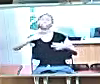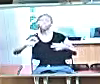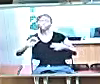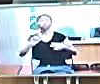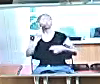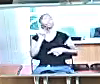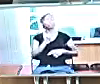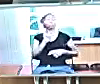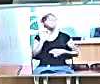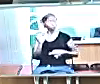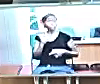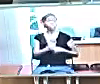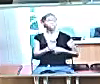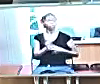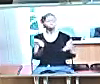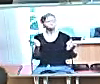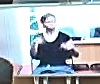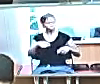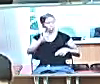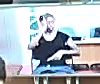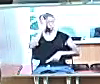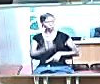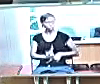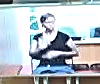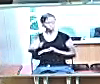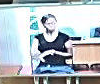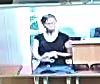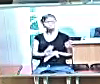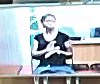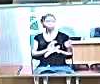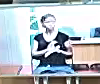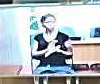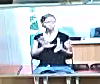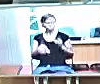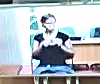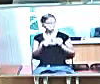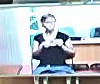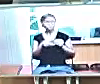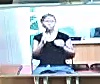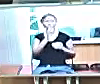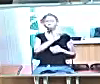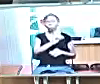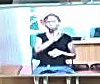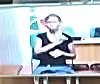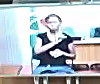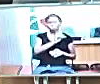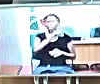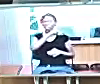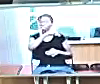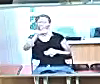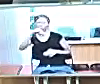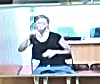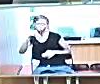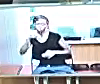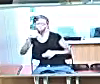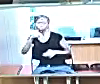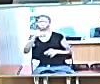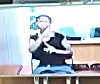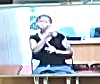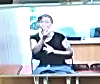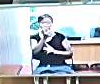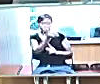que não foi feita pelo governo federal e isso foi em outubro a novembro de 2016 em